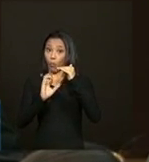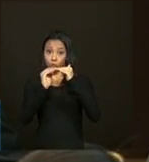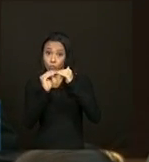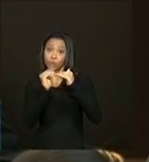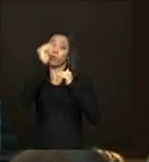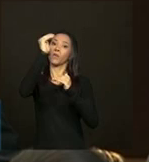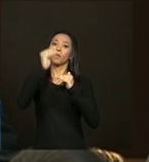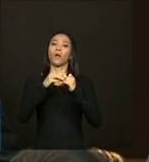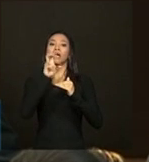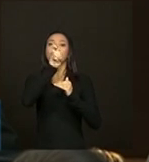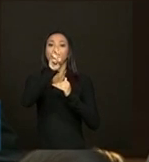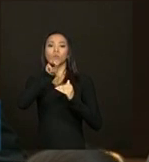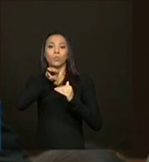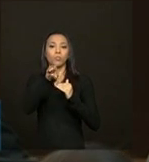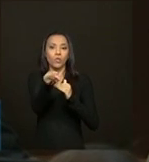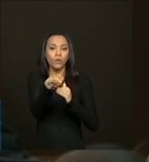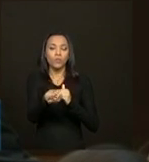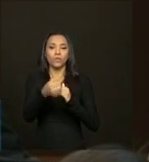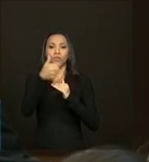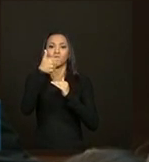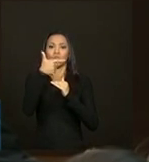a